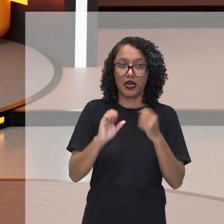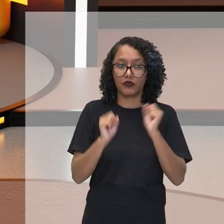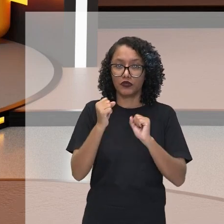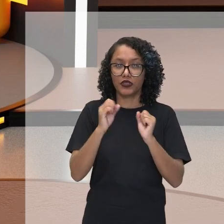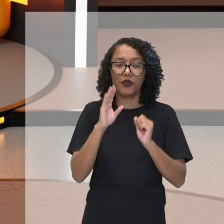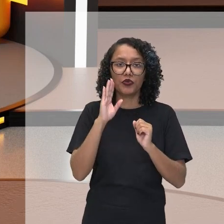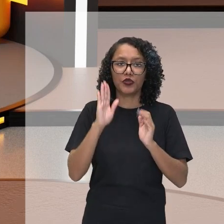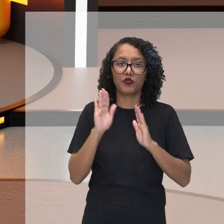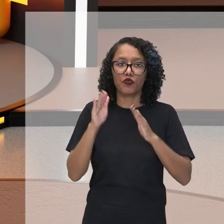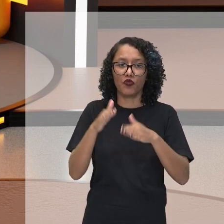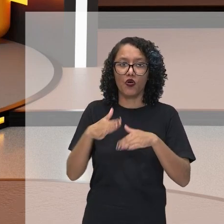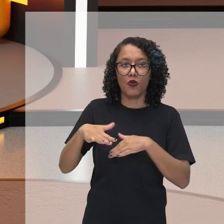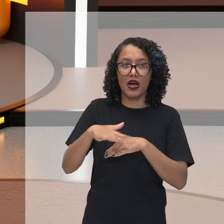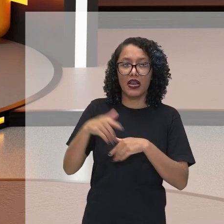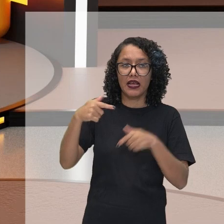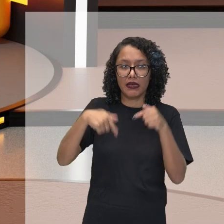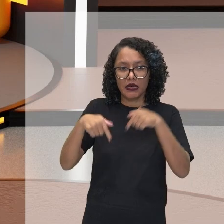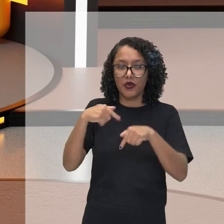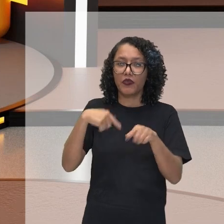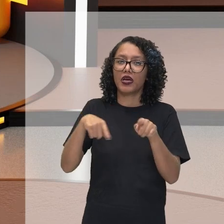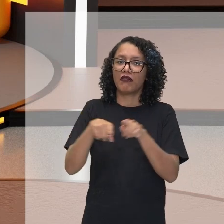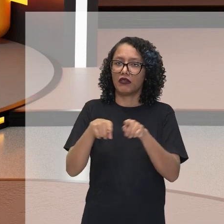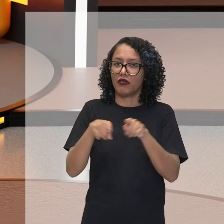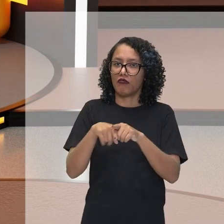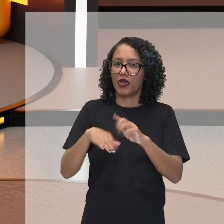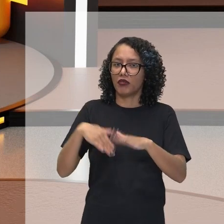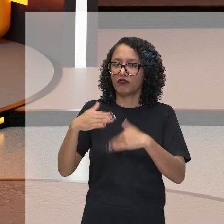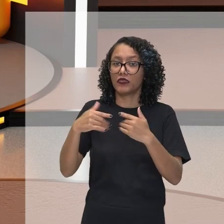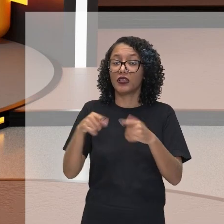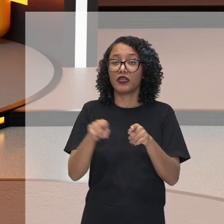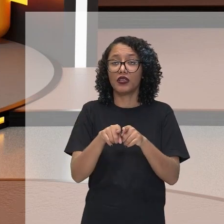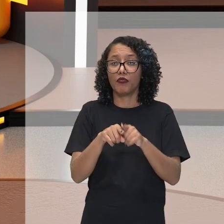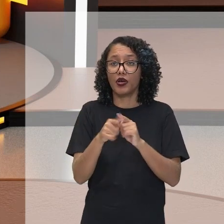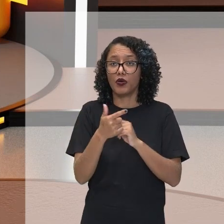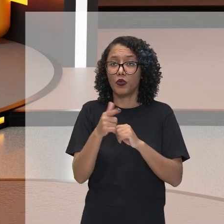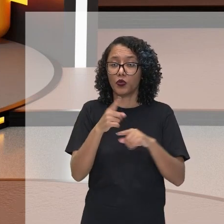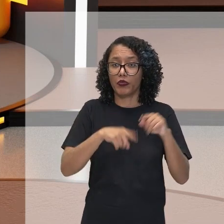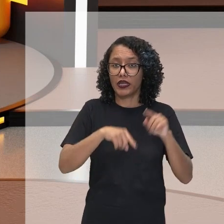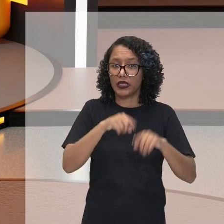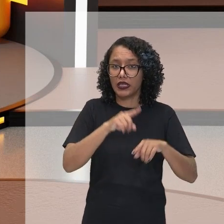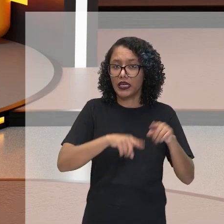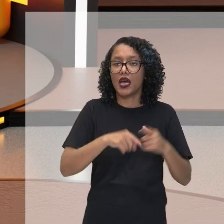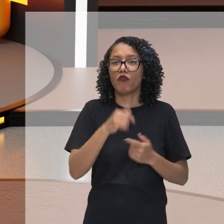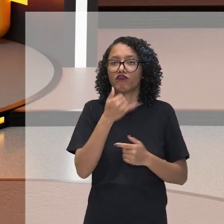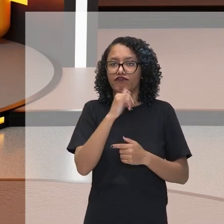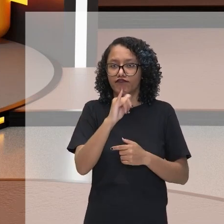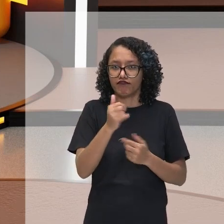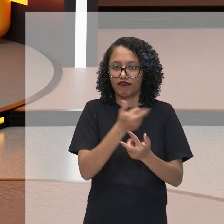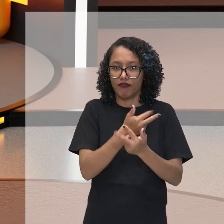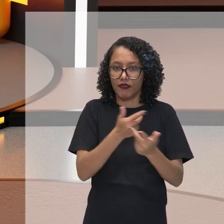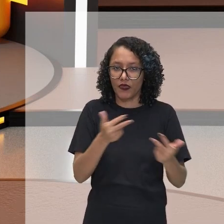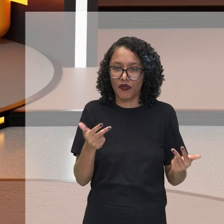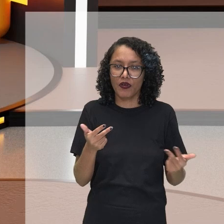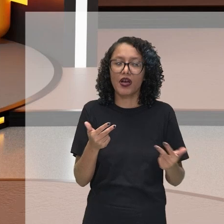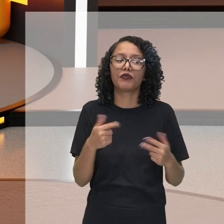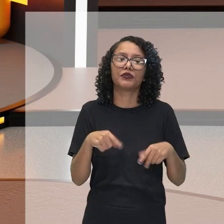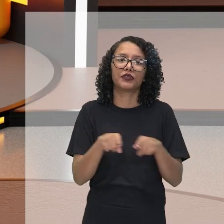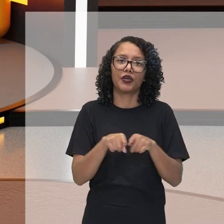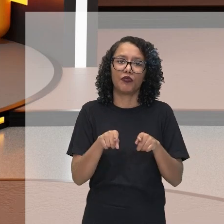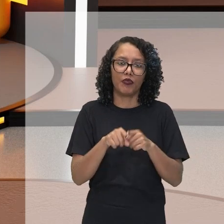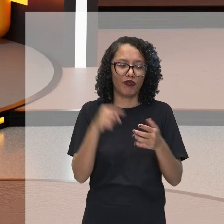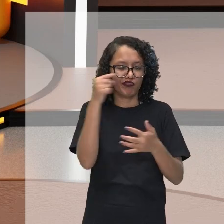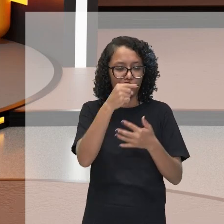na parte química, tá? E também de equipamentos eletroeletrônicos. Então, também isso acaba ajudando muito